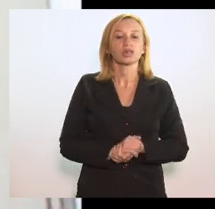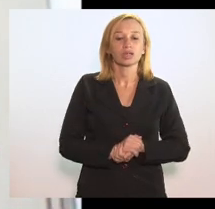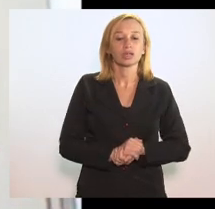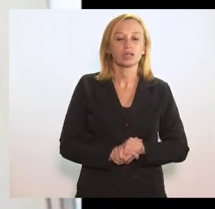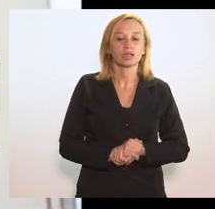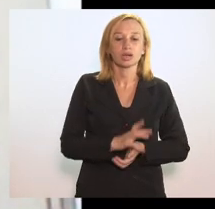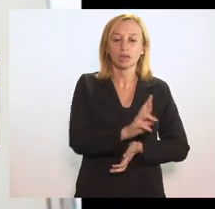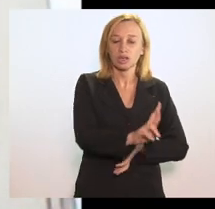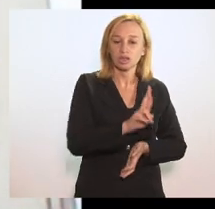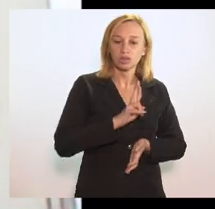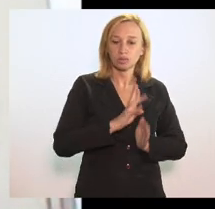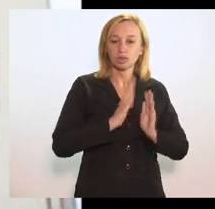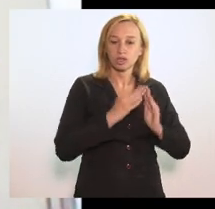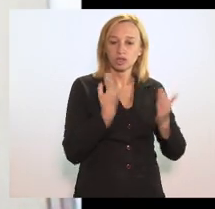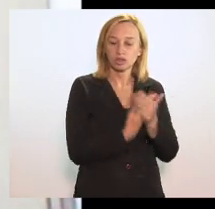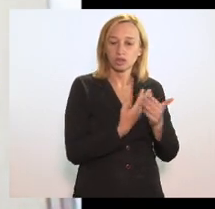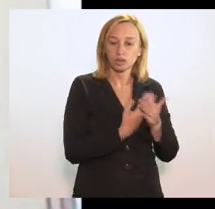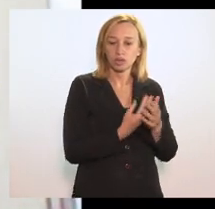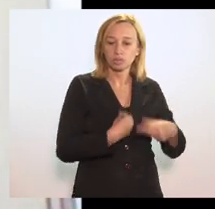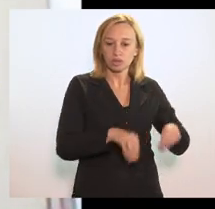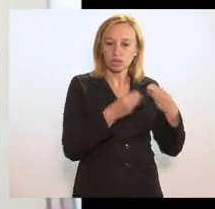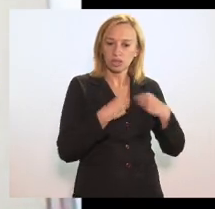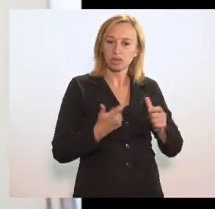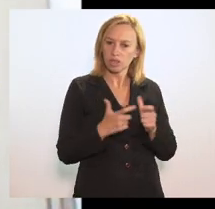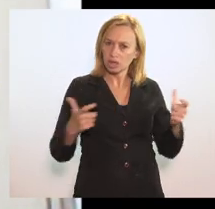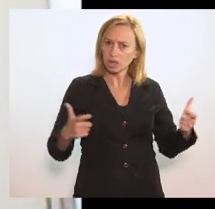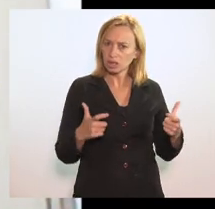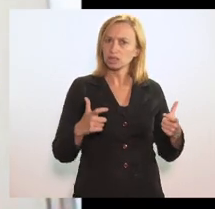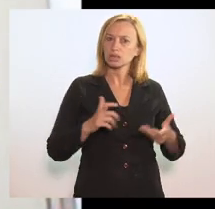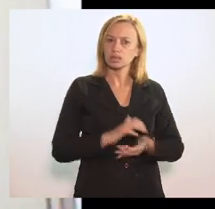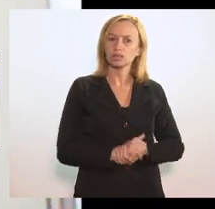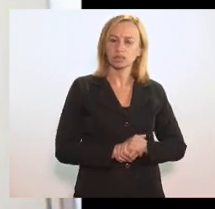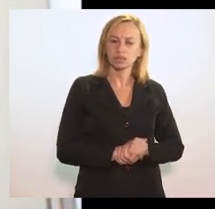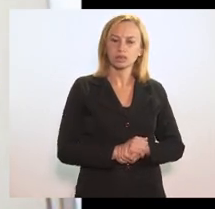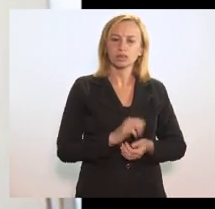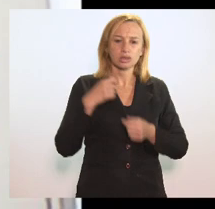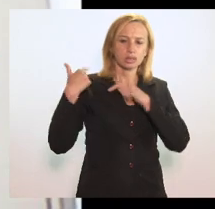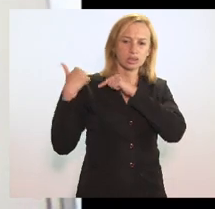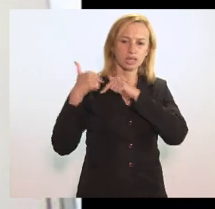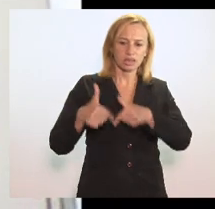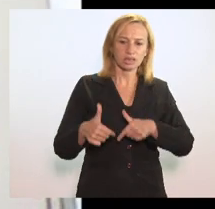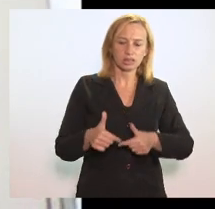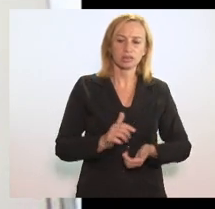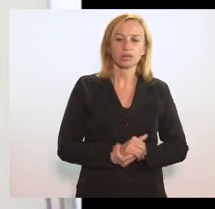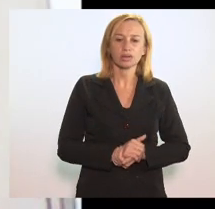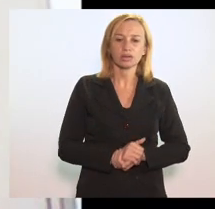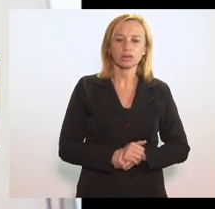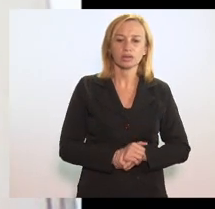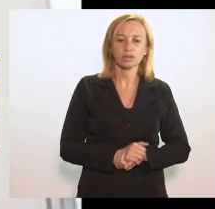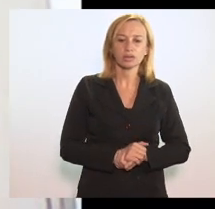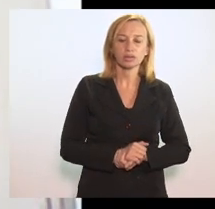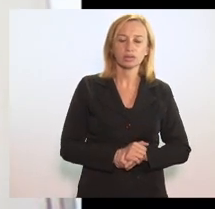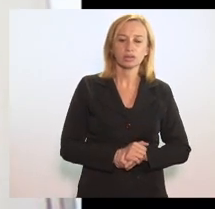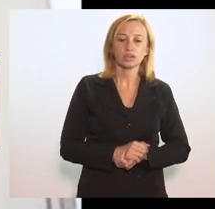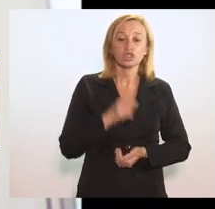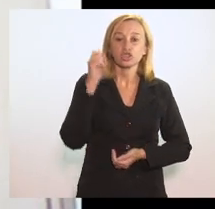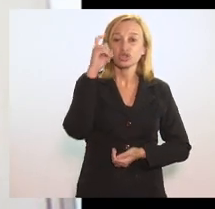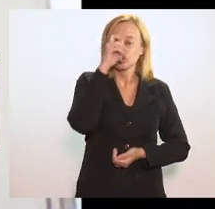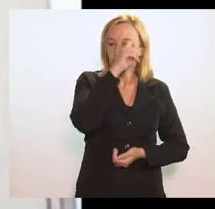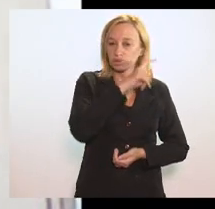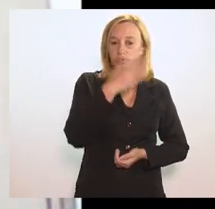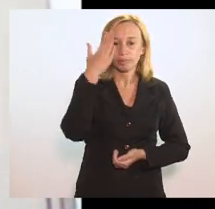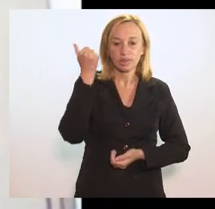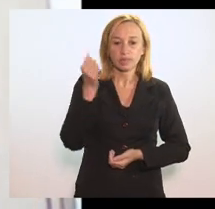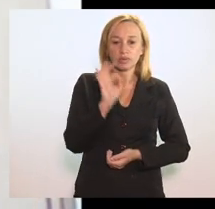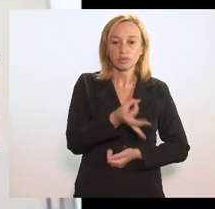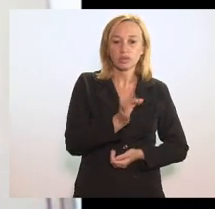A resposta que a escola me deu, uma escola grande, estruturada, tradicional, foi que tem tido dificuldade para saber ao